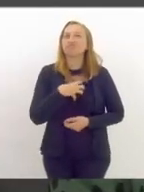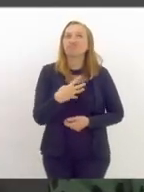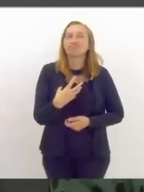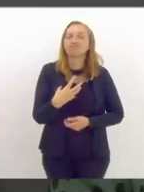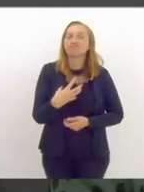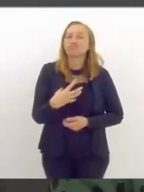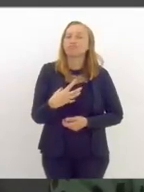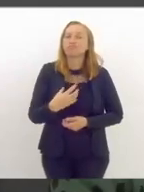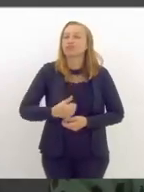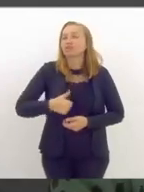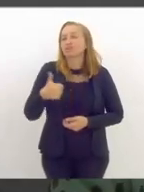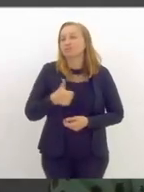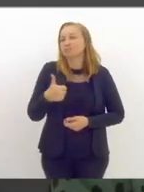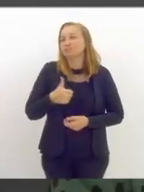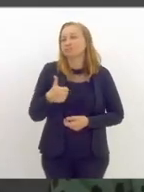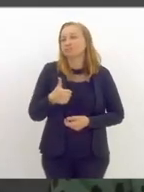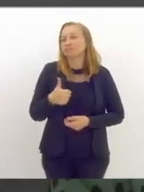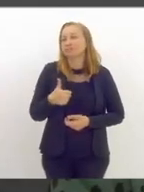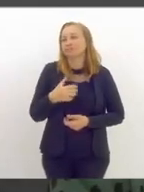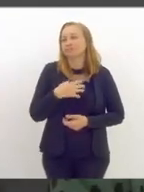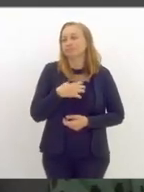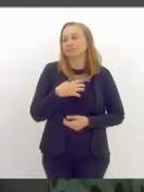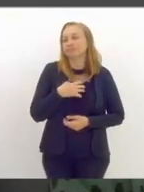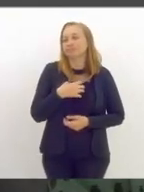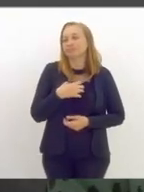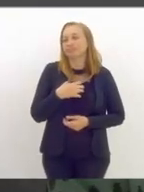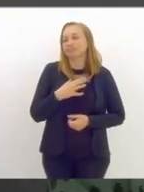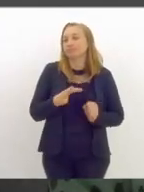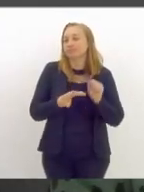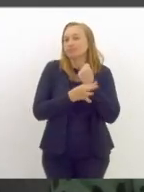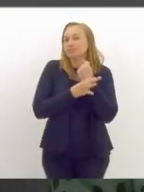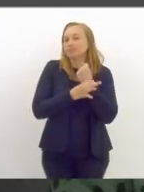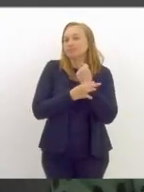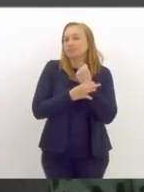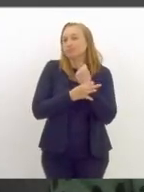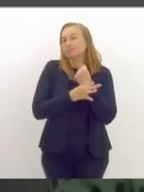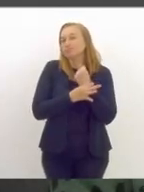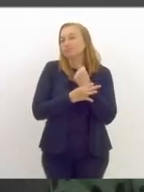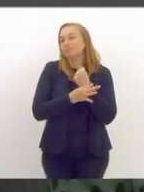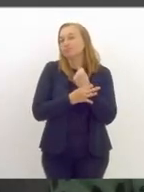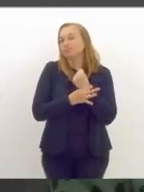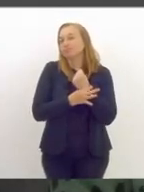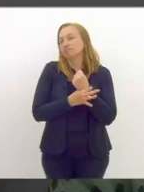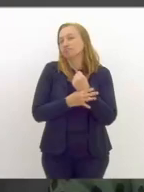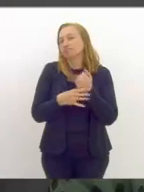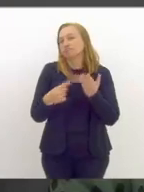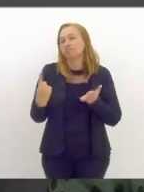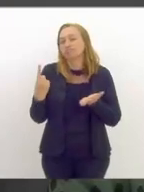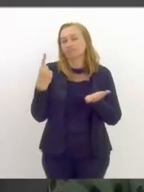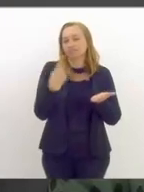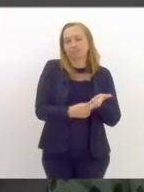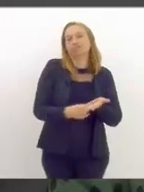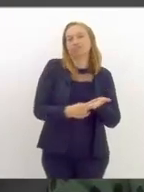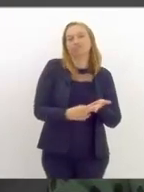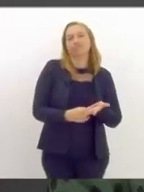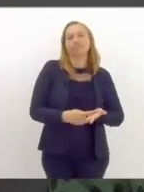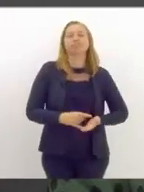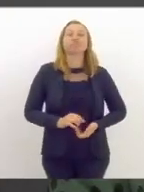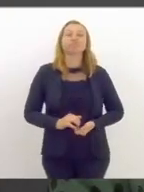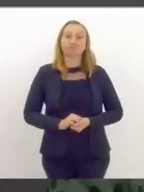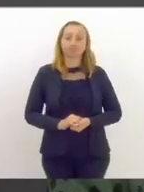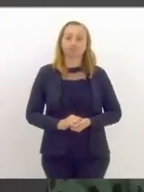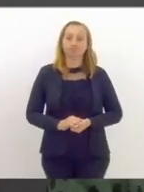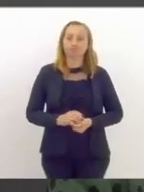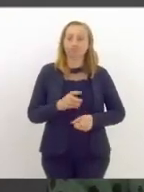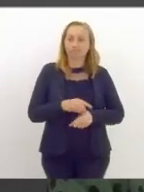trouxe, que foi, primeiro, um sentimento de estabilidade, e, segundo, um sentimento de comprometimento. Afinal, o